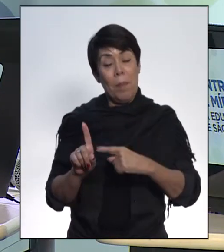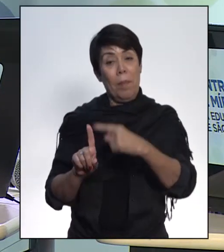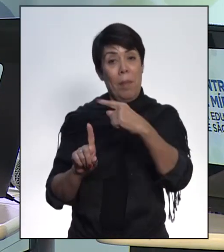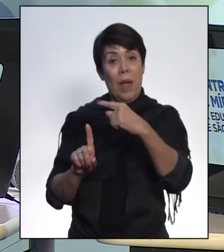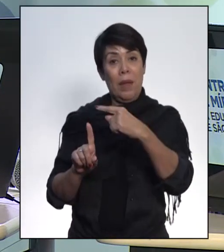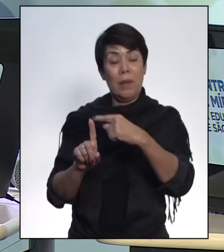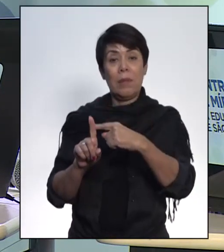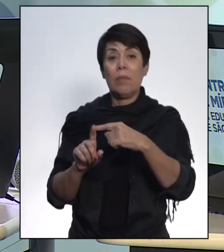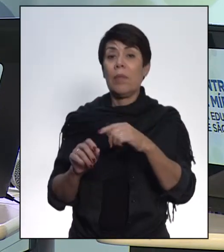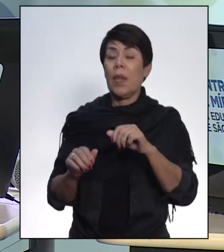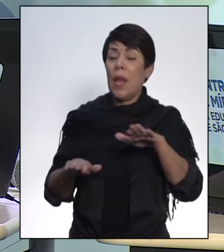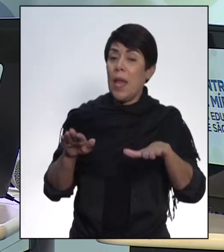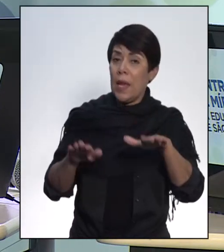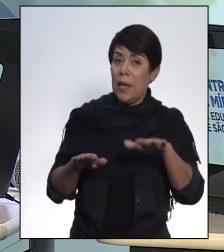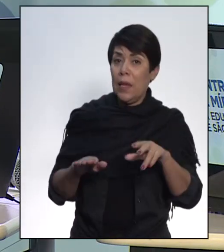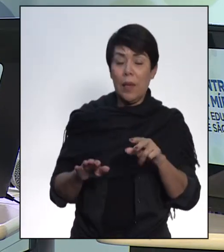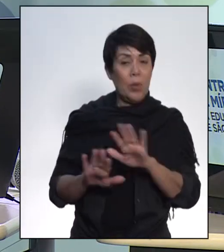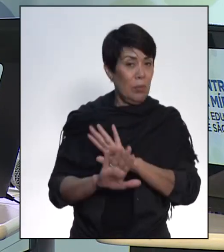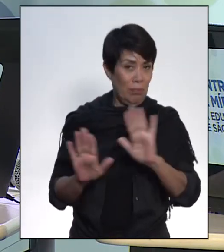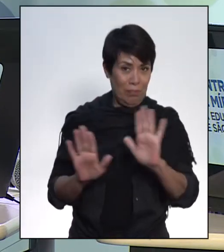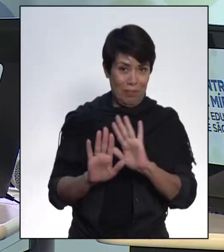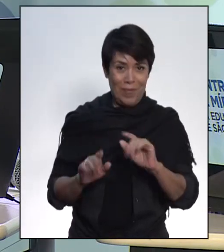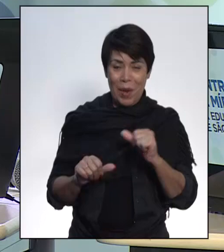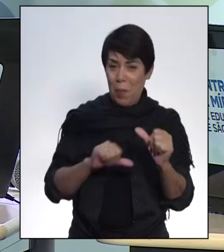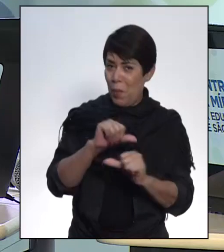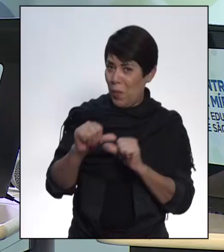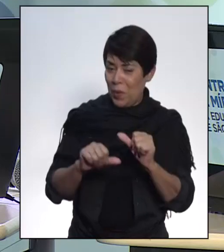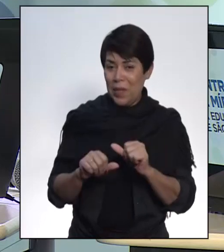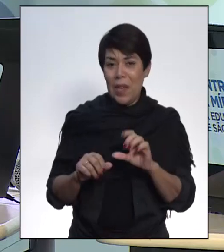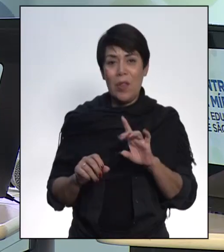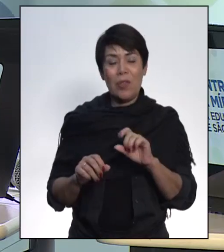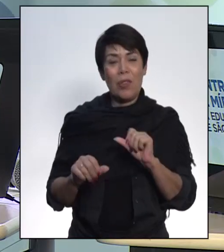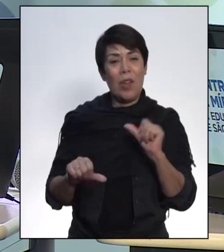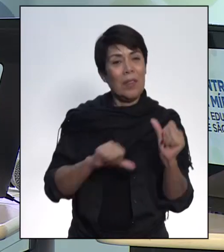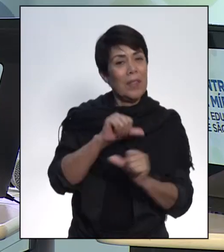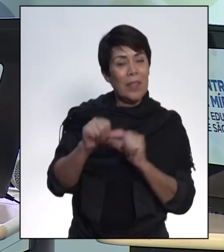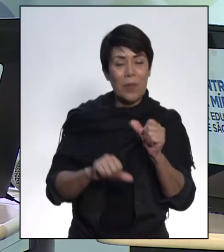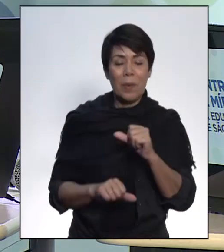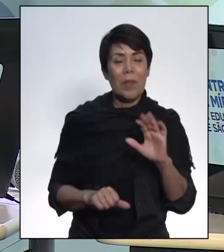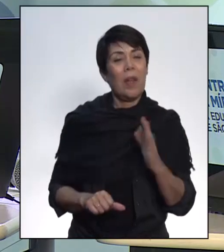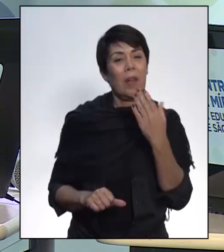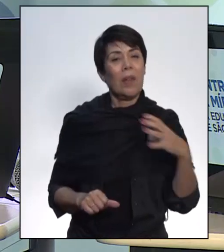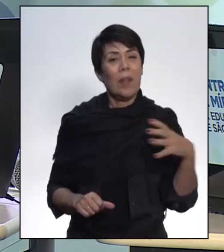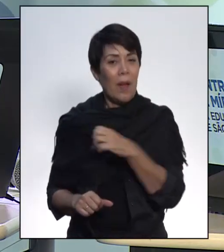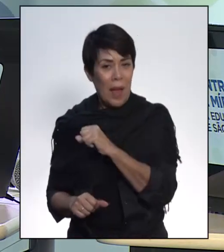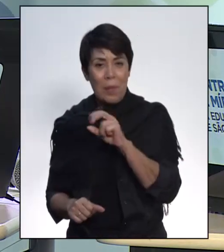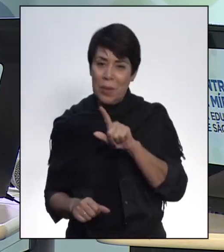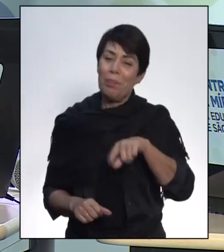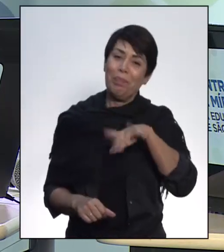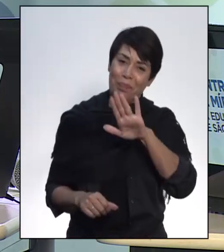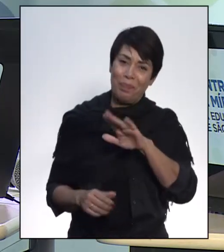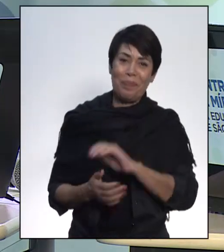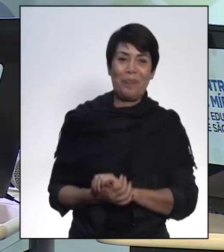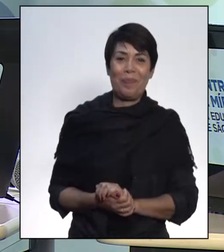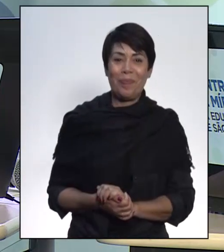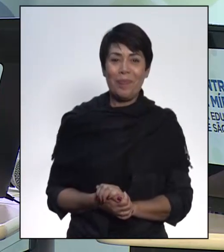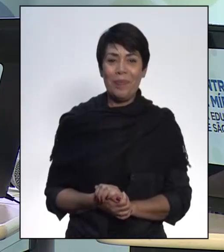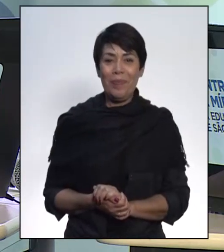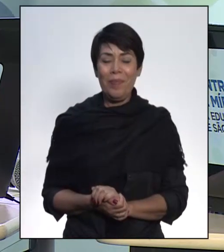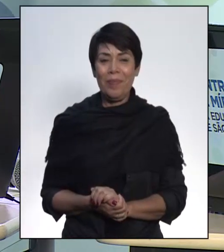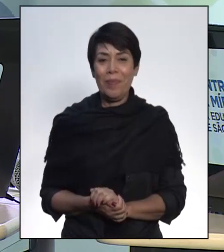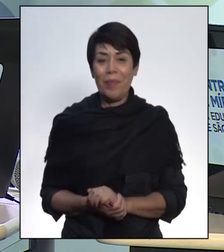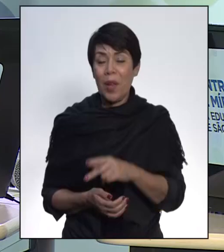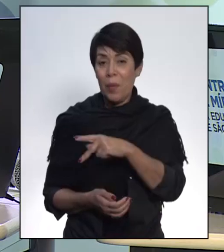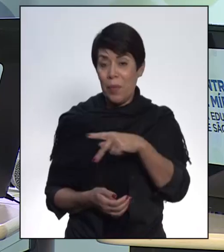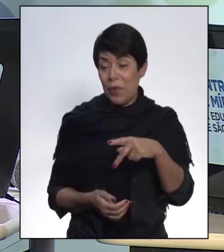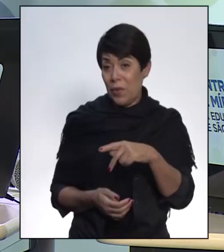não desloquei o meu equilíbrio. Eu só fiz com que minha transformação acontecesse mais rápido. Tá? Pessoal, a professora